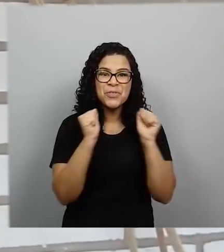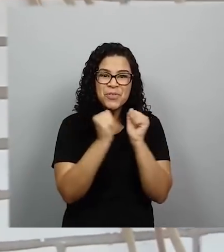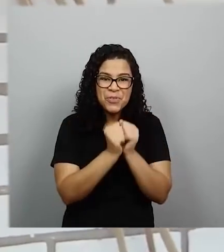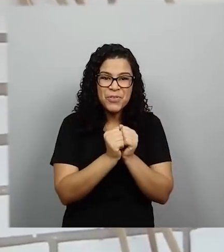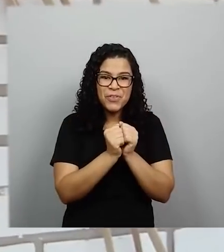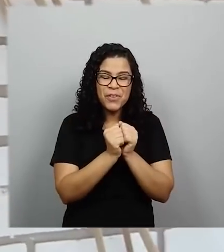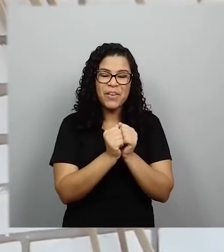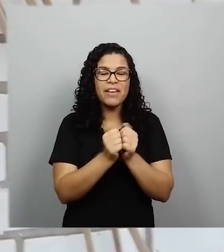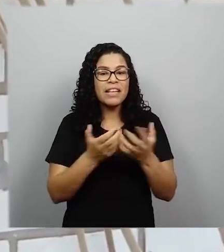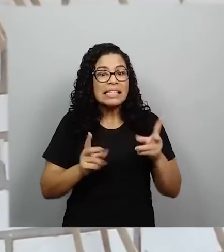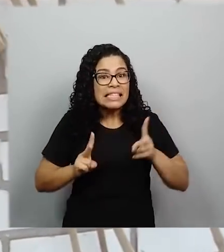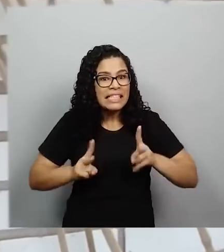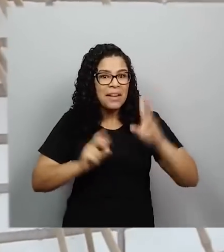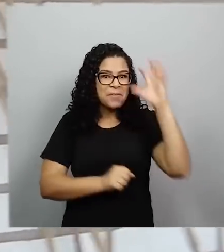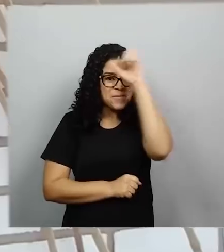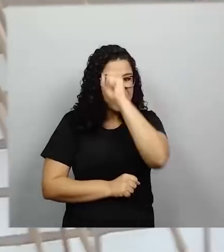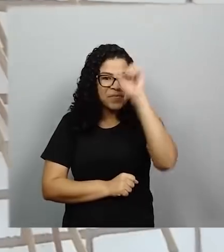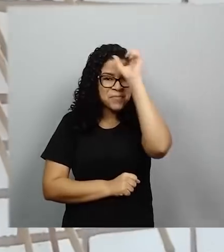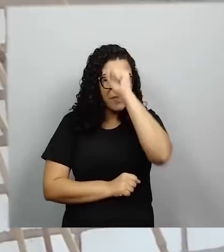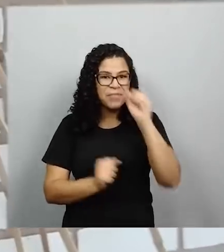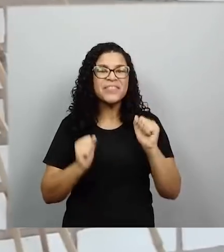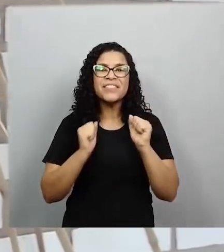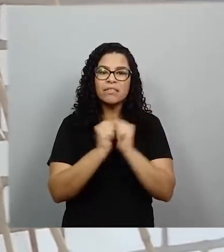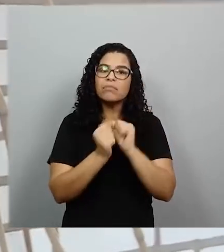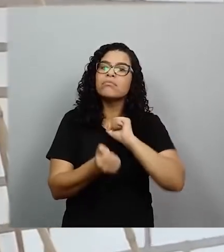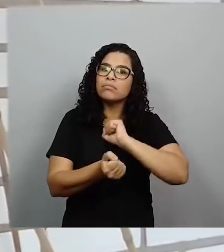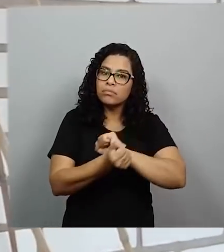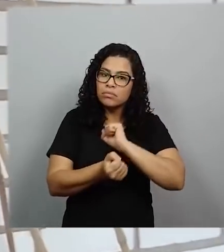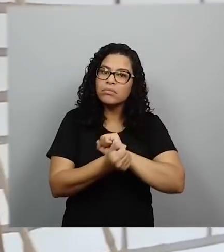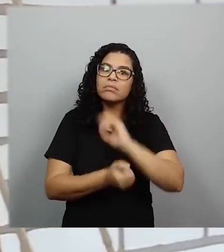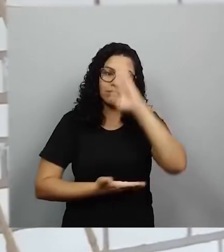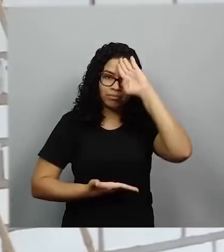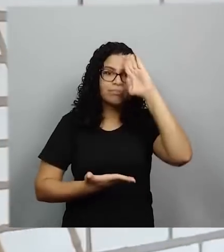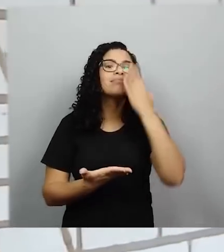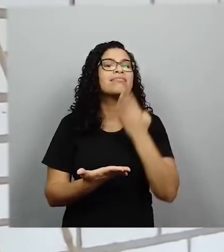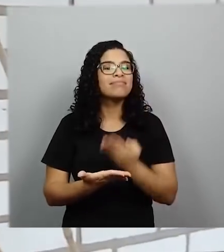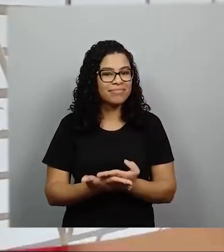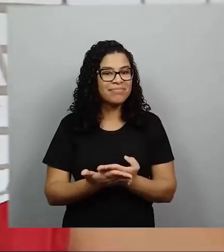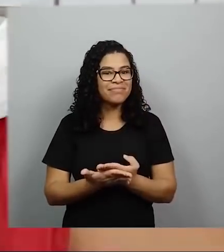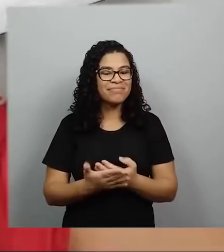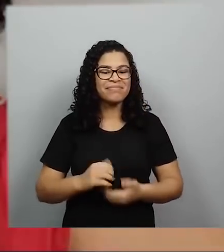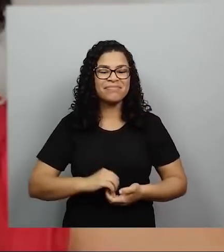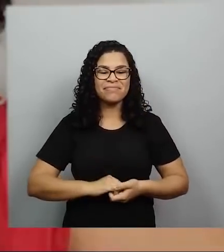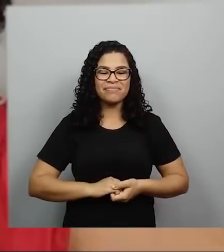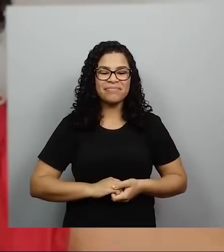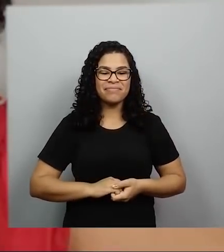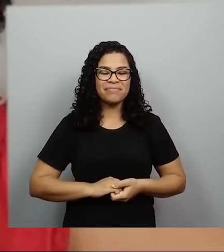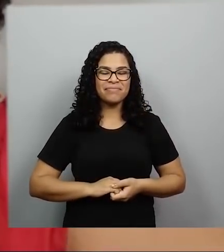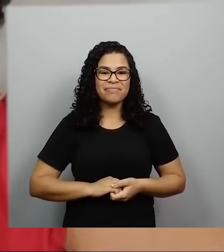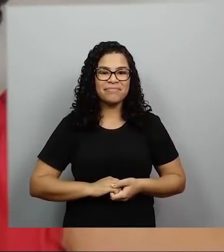seguindo caminhos incríveis de aprendizagem. Assim esperamos e acreditamos.